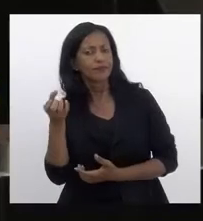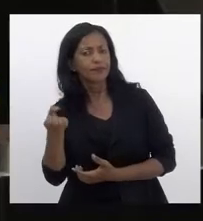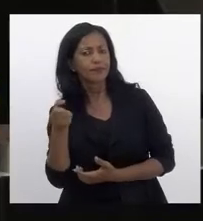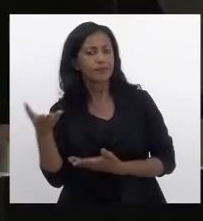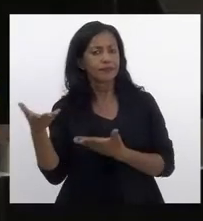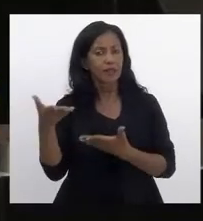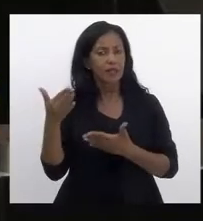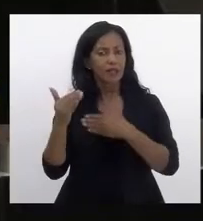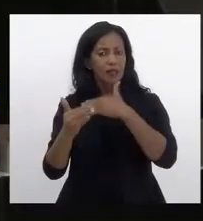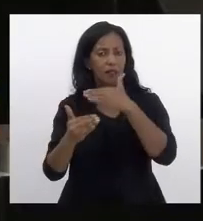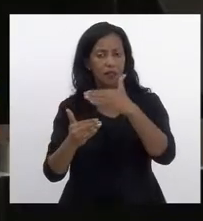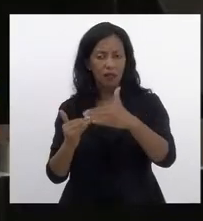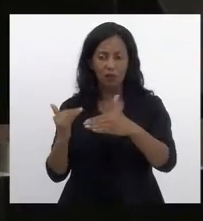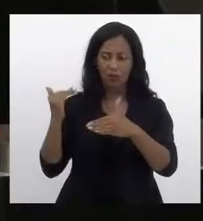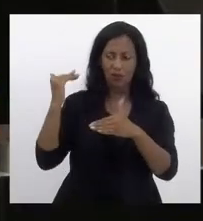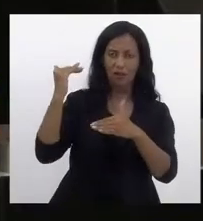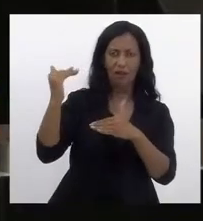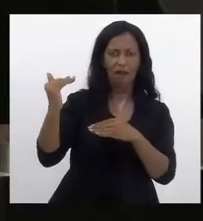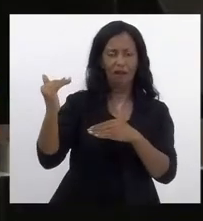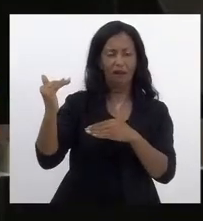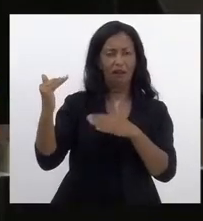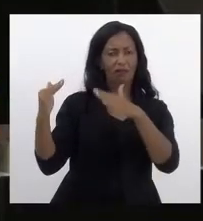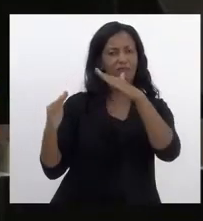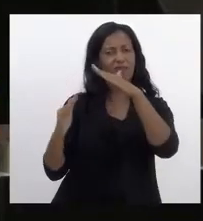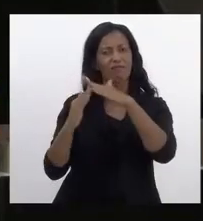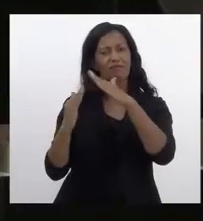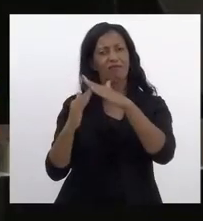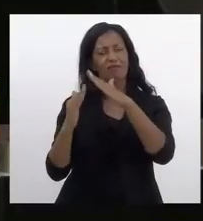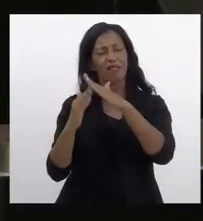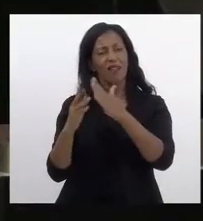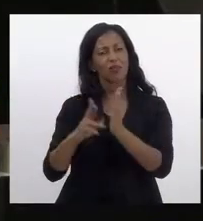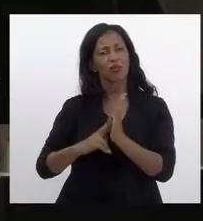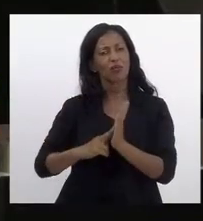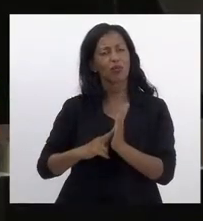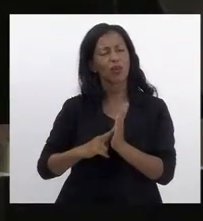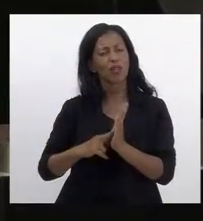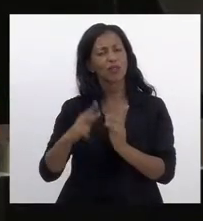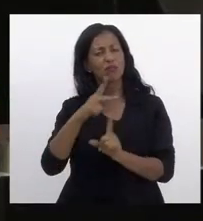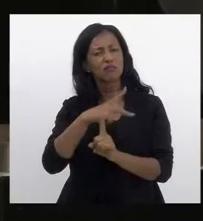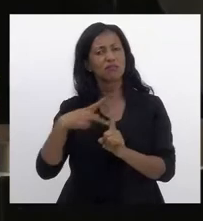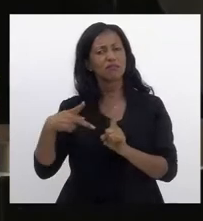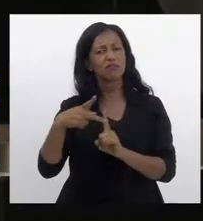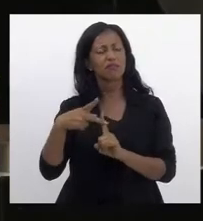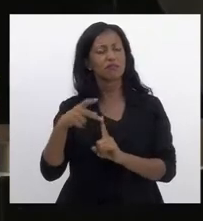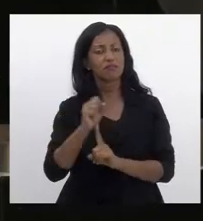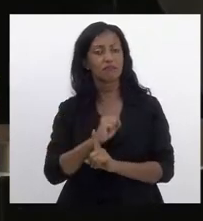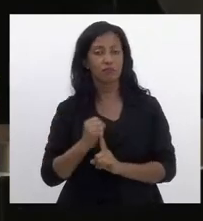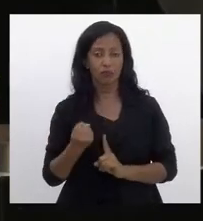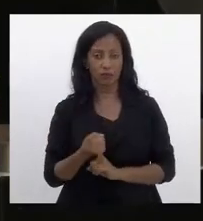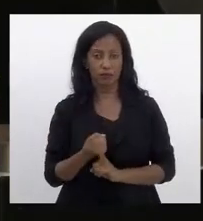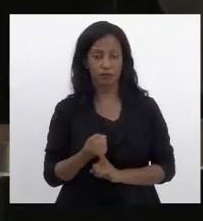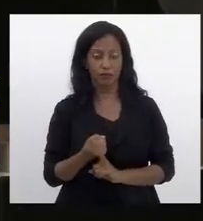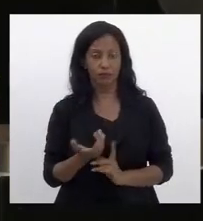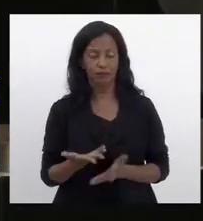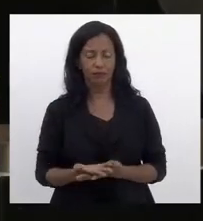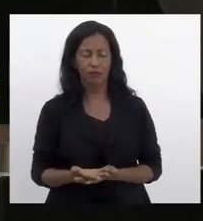que ultrapassam o teto previsto no regime geral da Previdência Social. Então, a